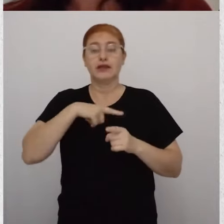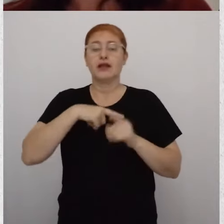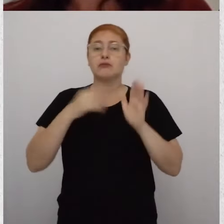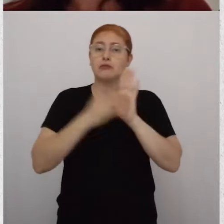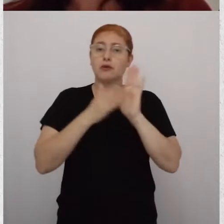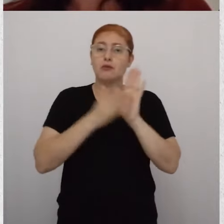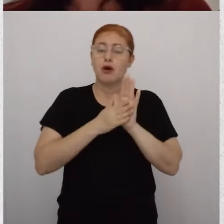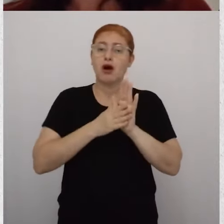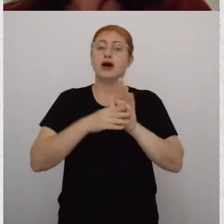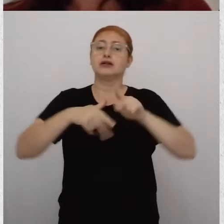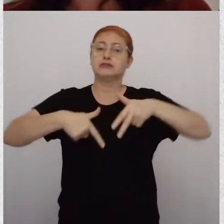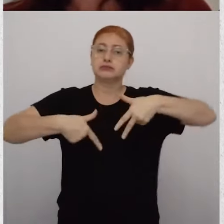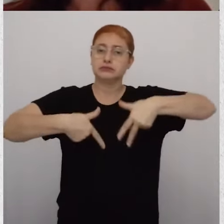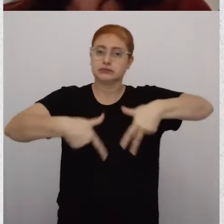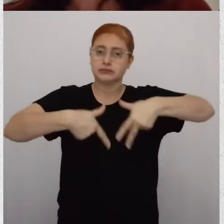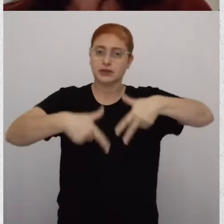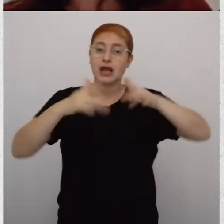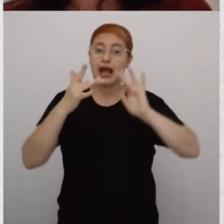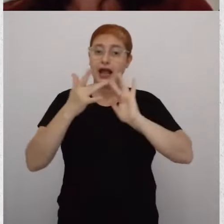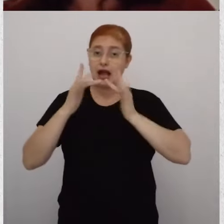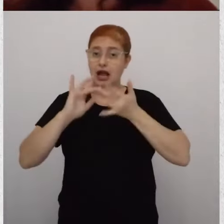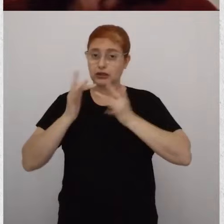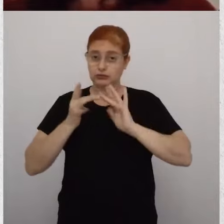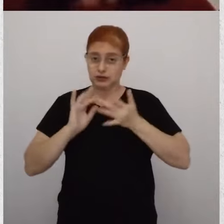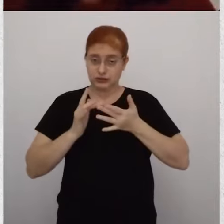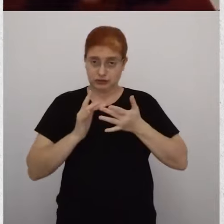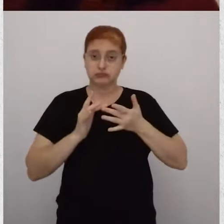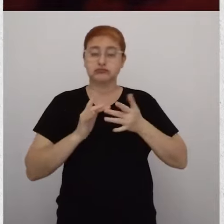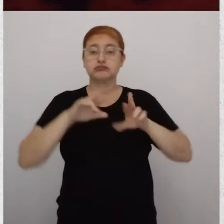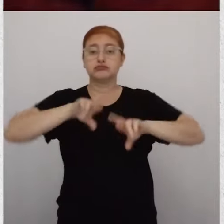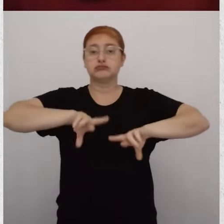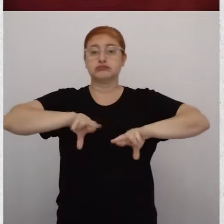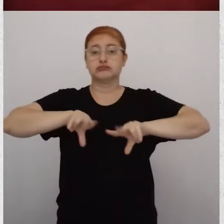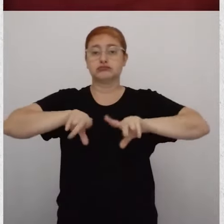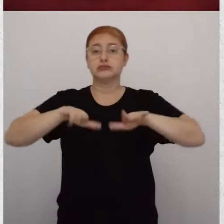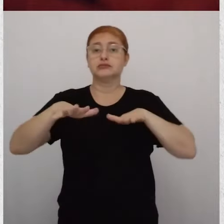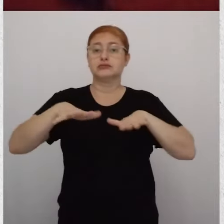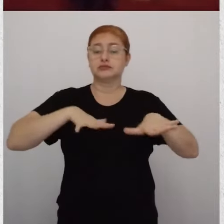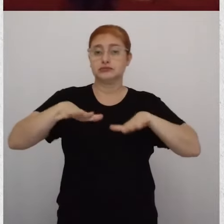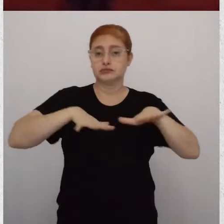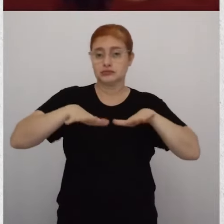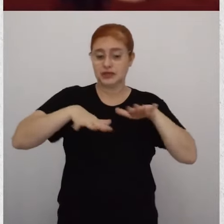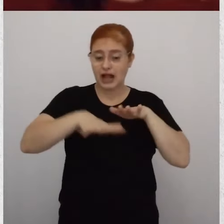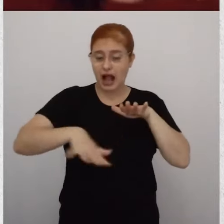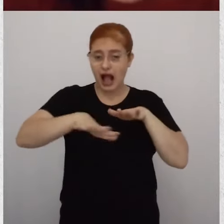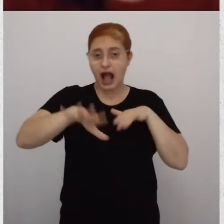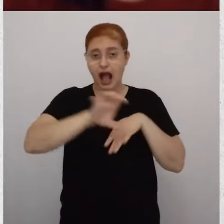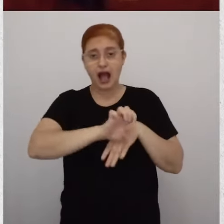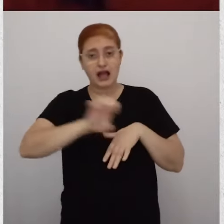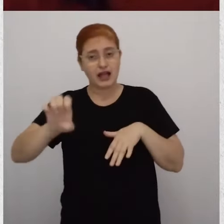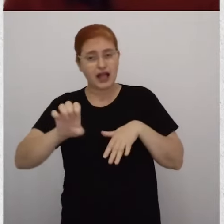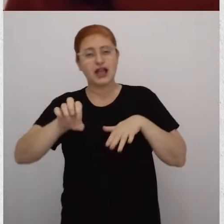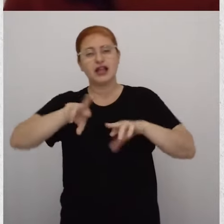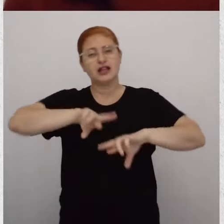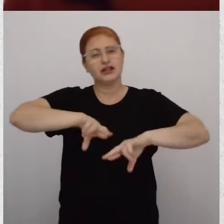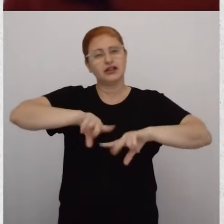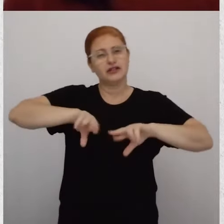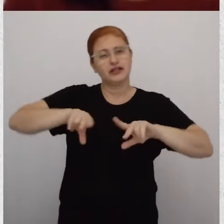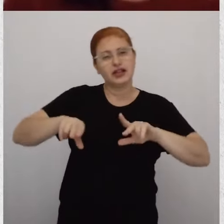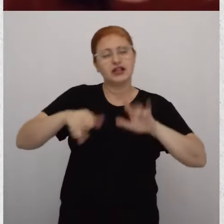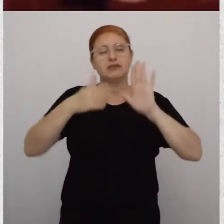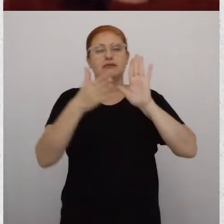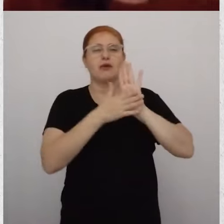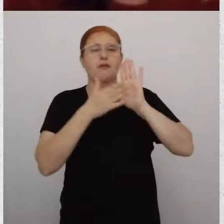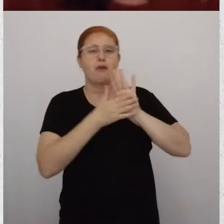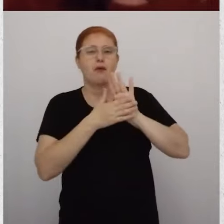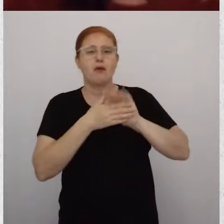militância e questões da articulação entre os diferentes movimentos no campo da esquerda, as diferentes